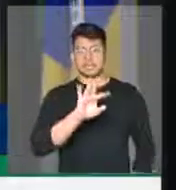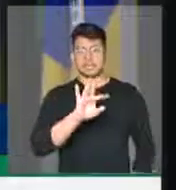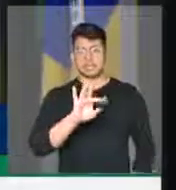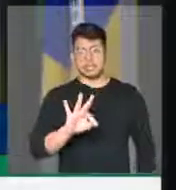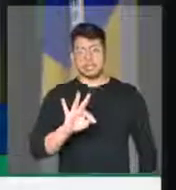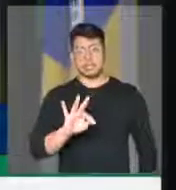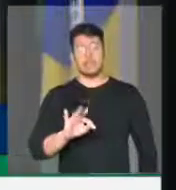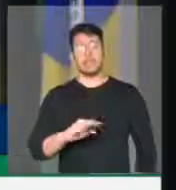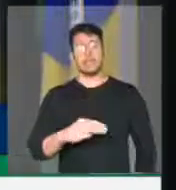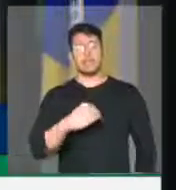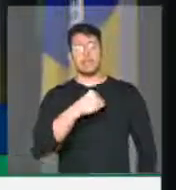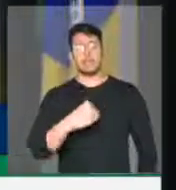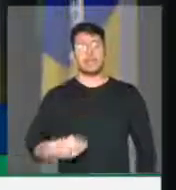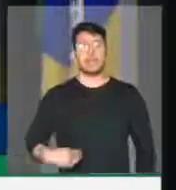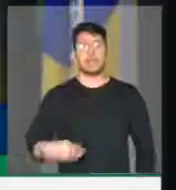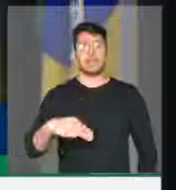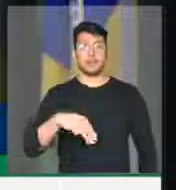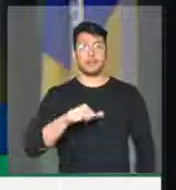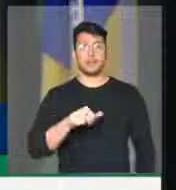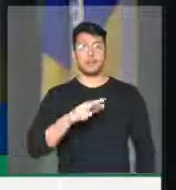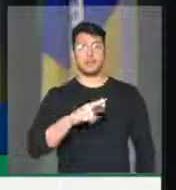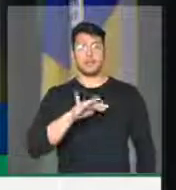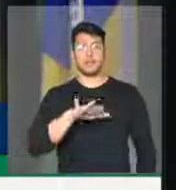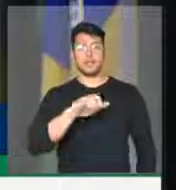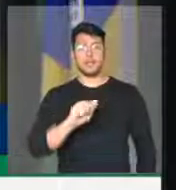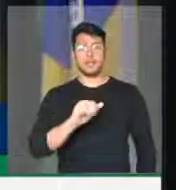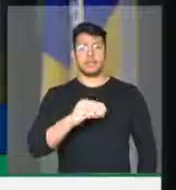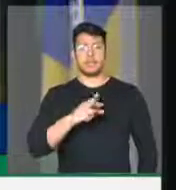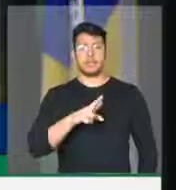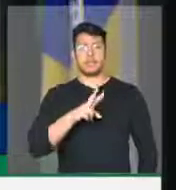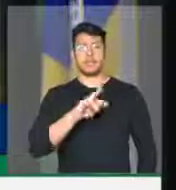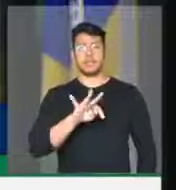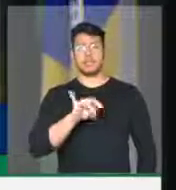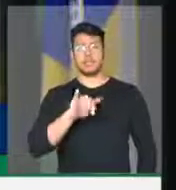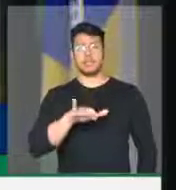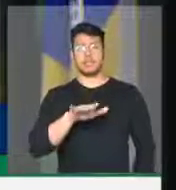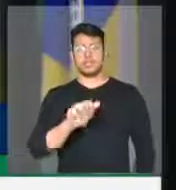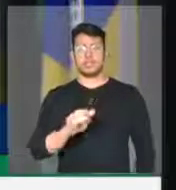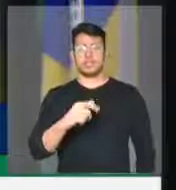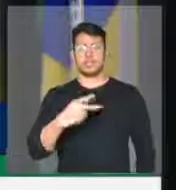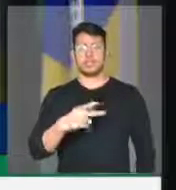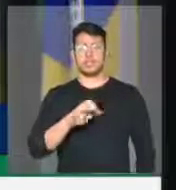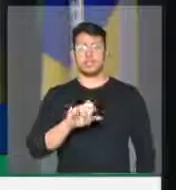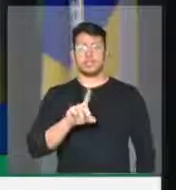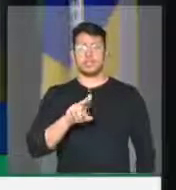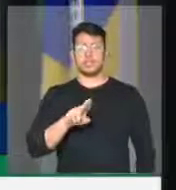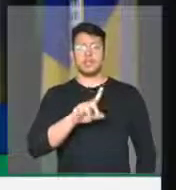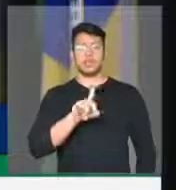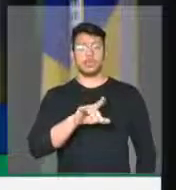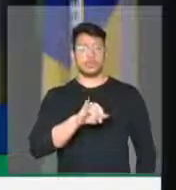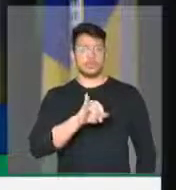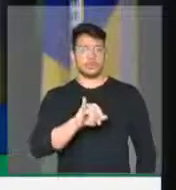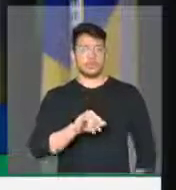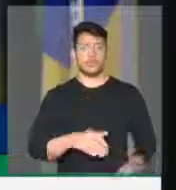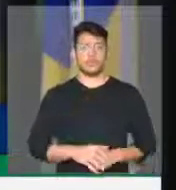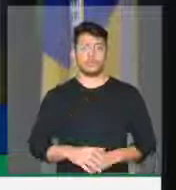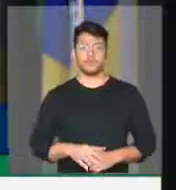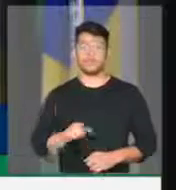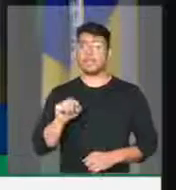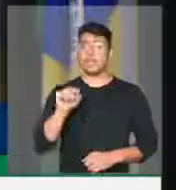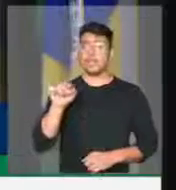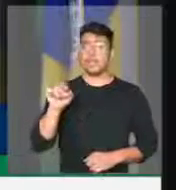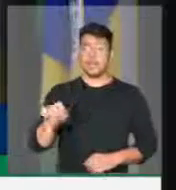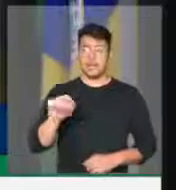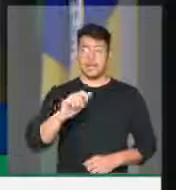Peduzzi. Ela nasceu no Uruguai, sua mãe era uruguaia, mas casada com um